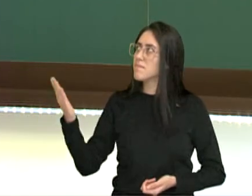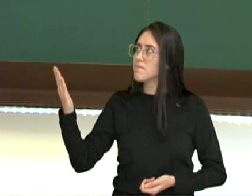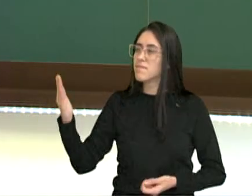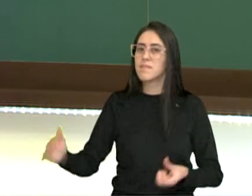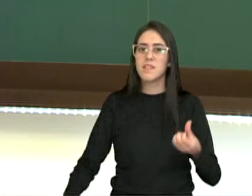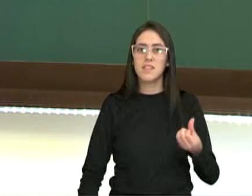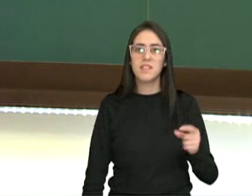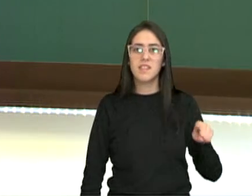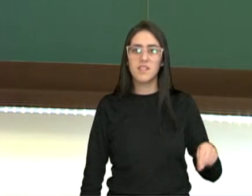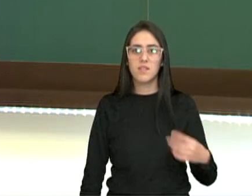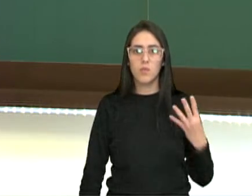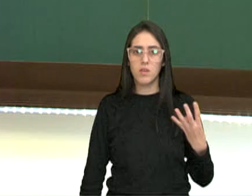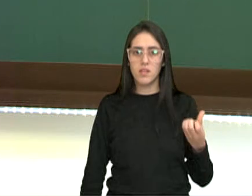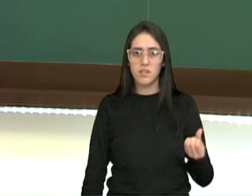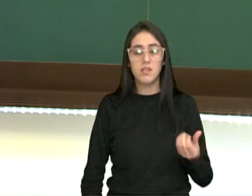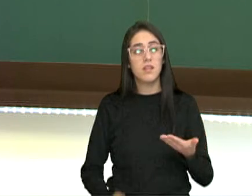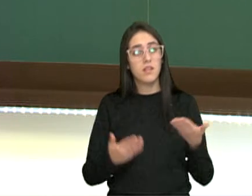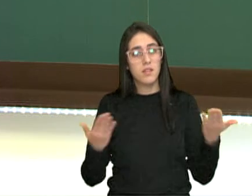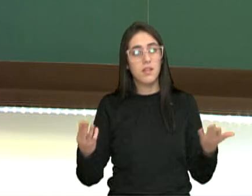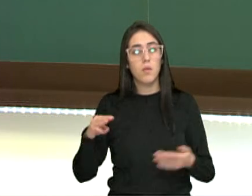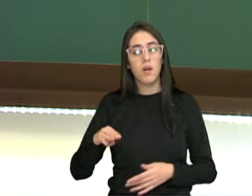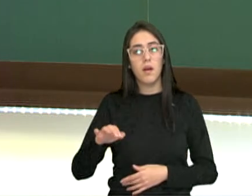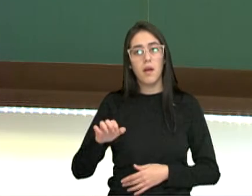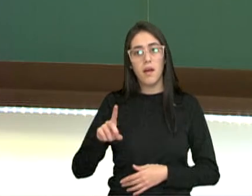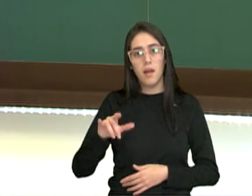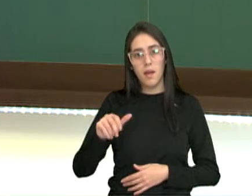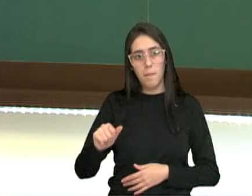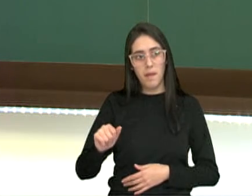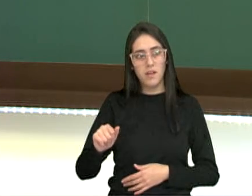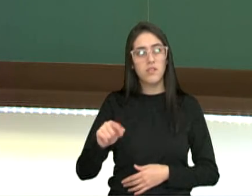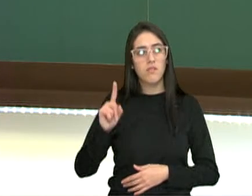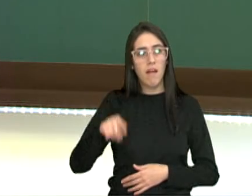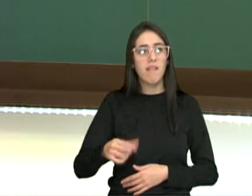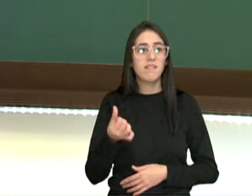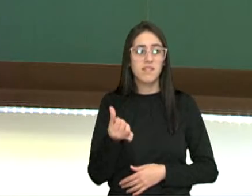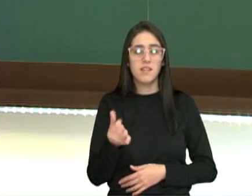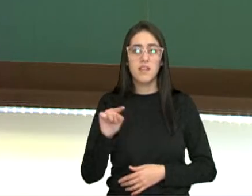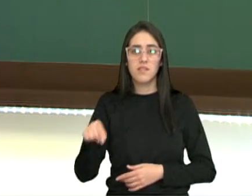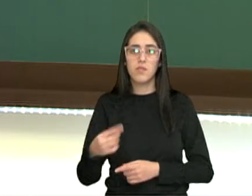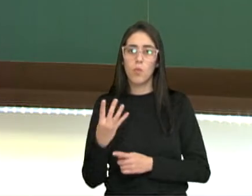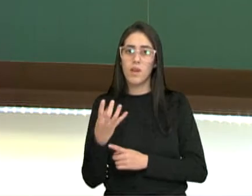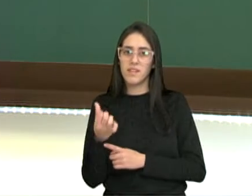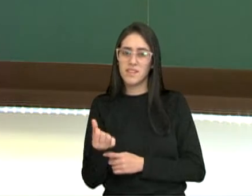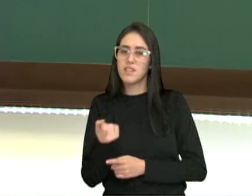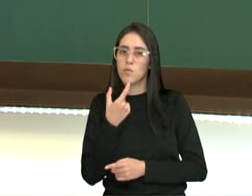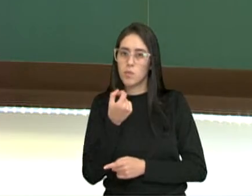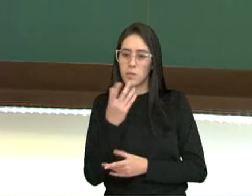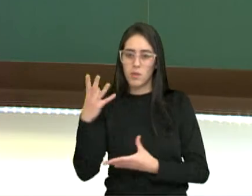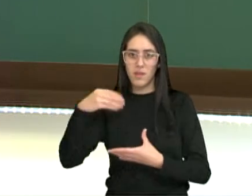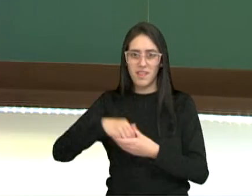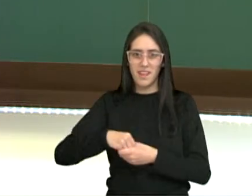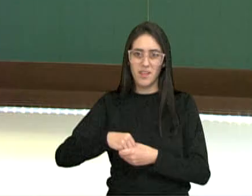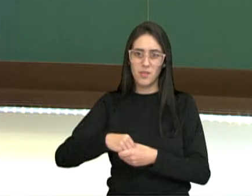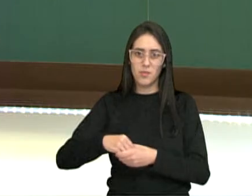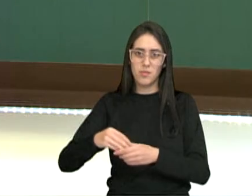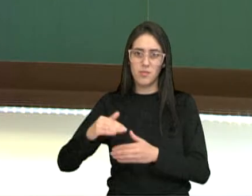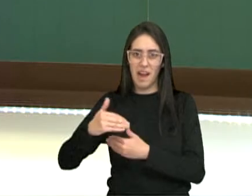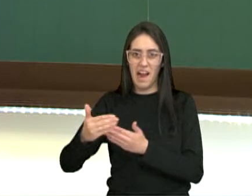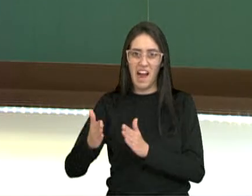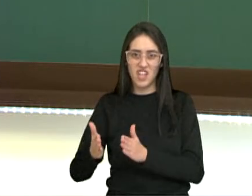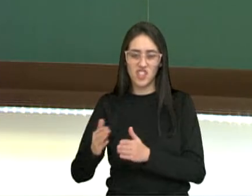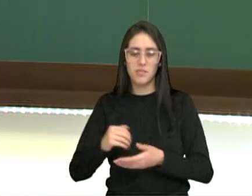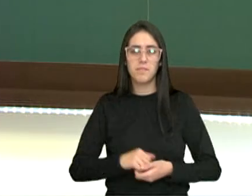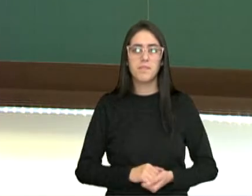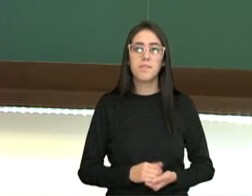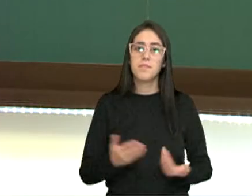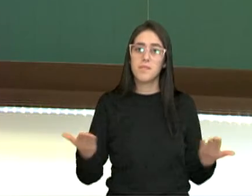6,46. Então, há uma média de 6,46 comprimidos por embalagem, ok?